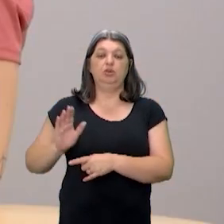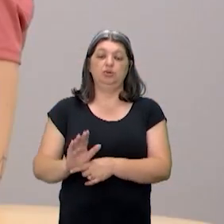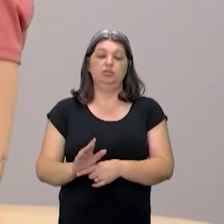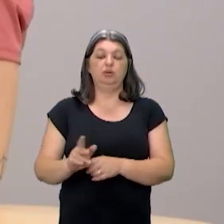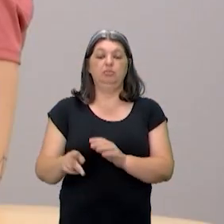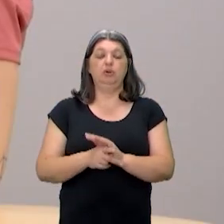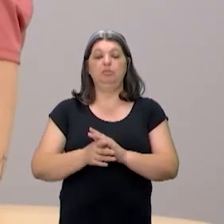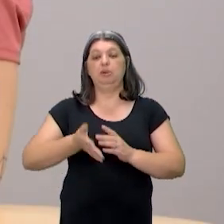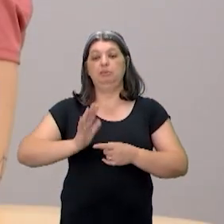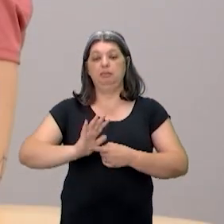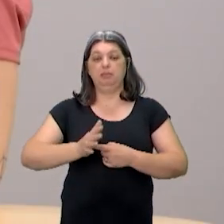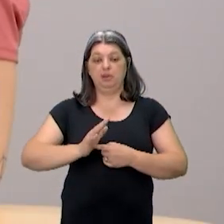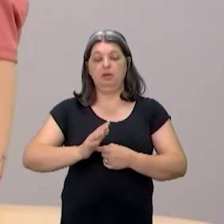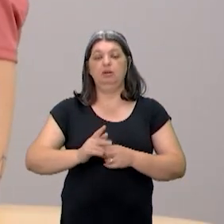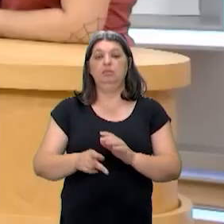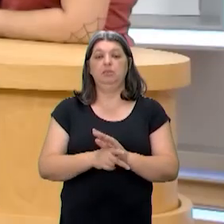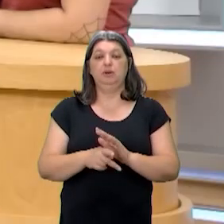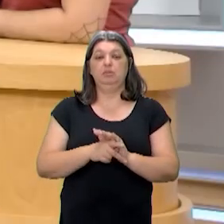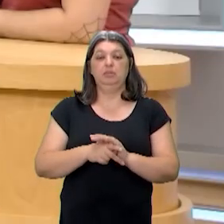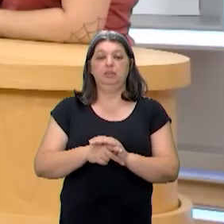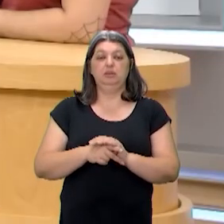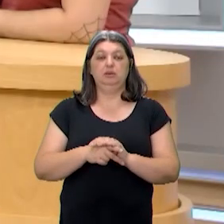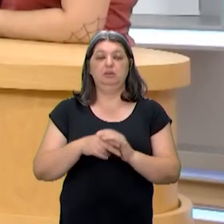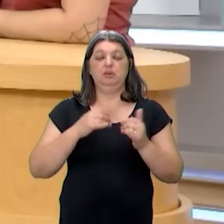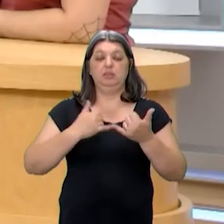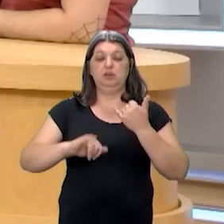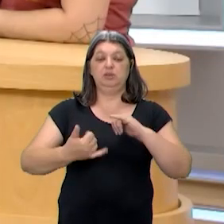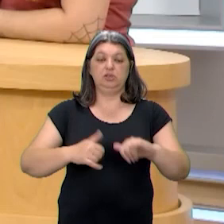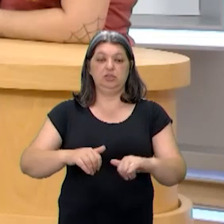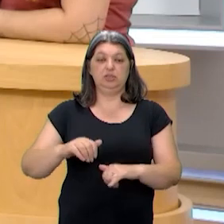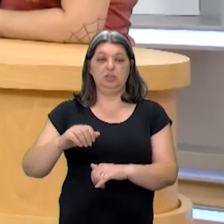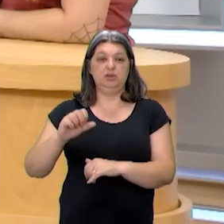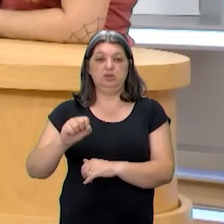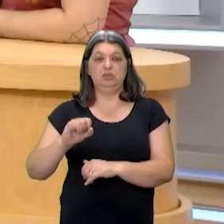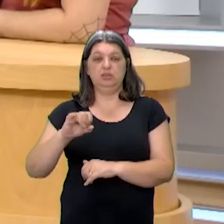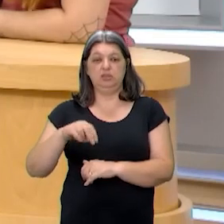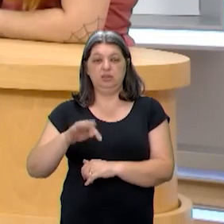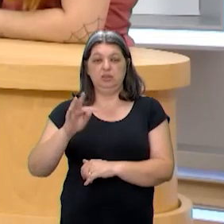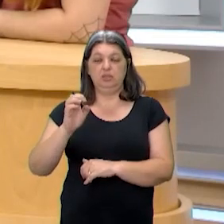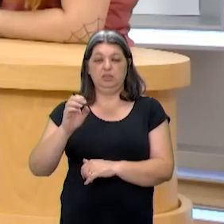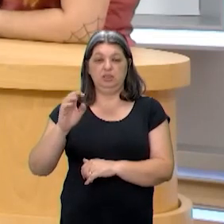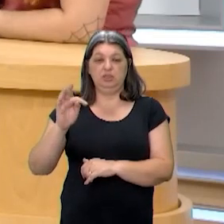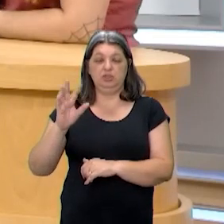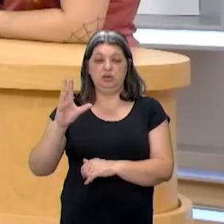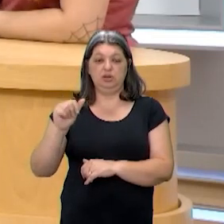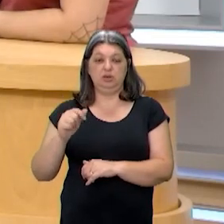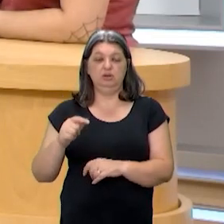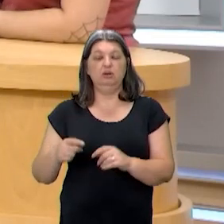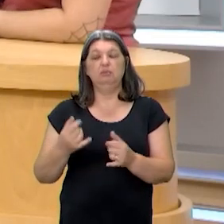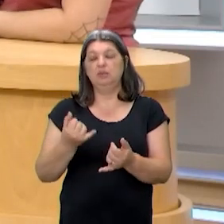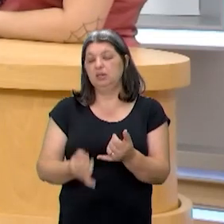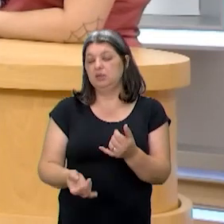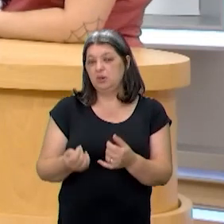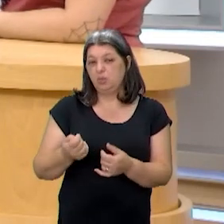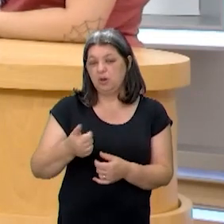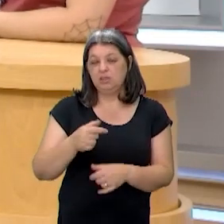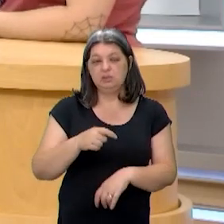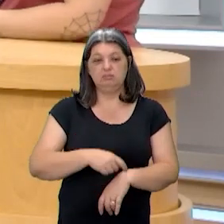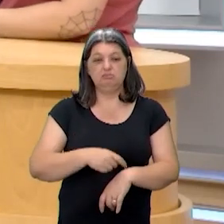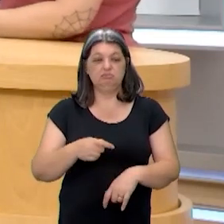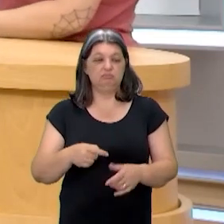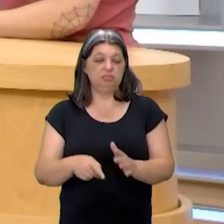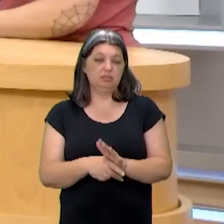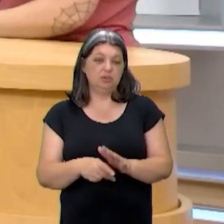máquinas movidas por energia sintética e elas agora são quase que automáticas,